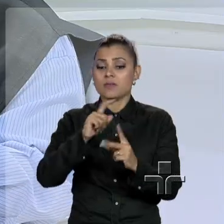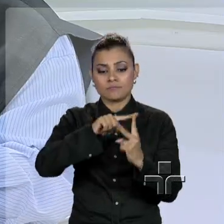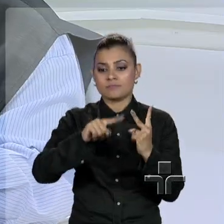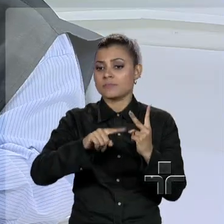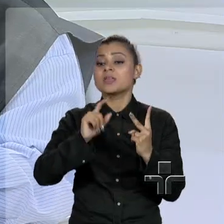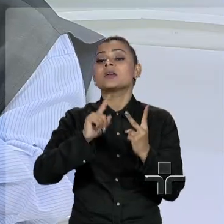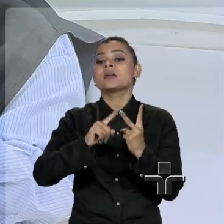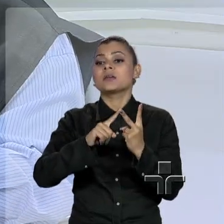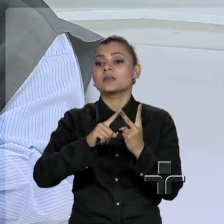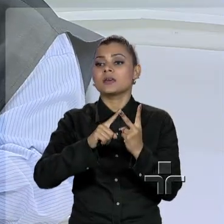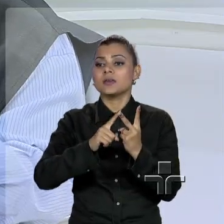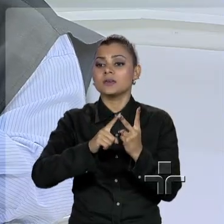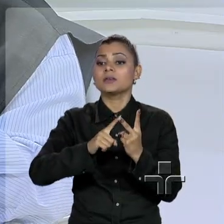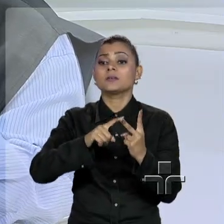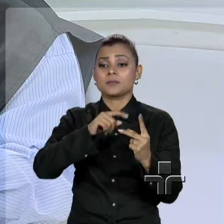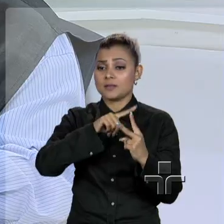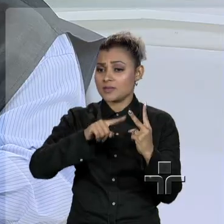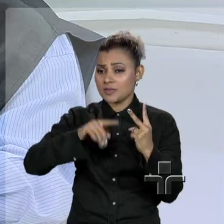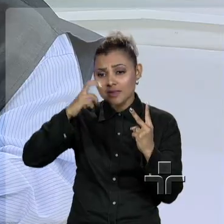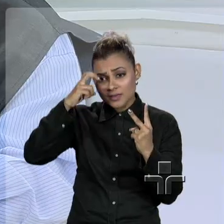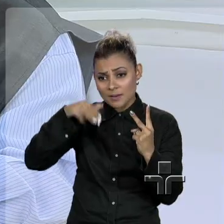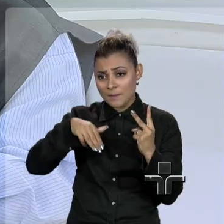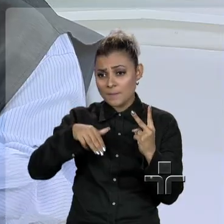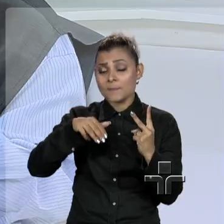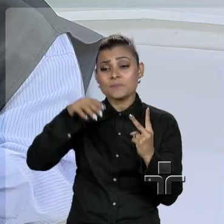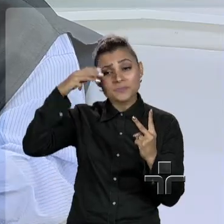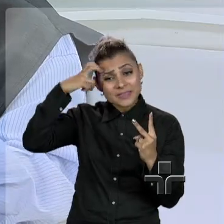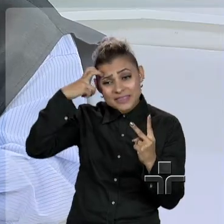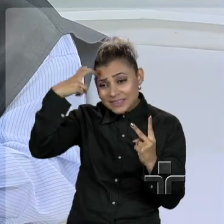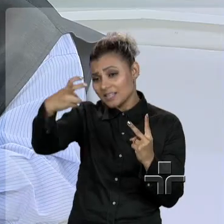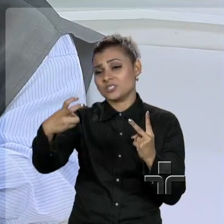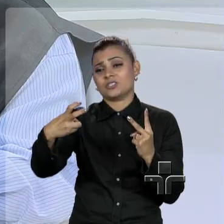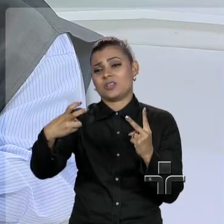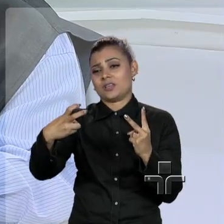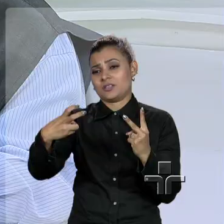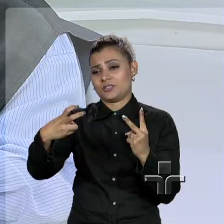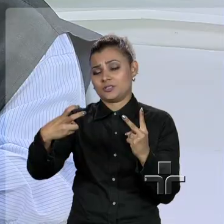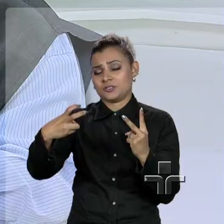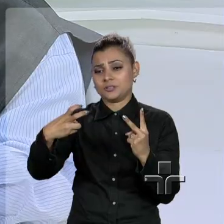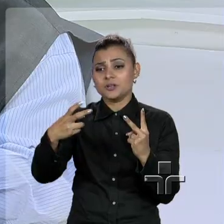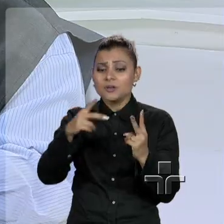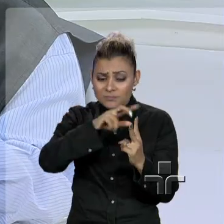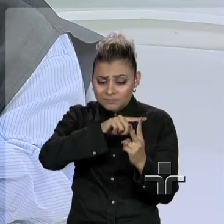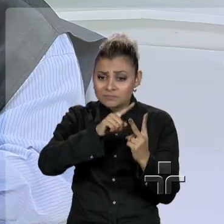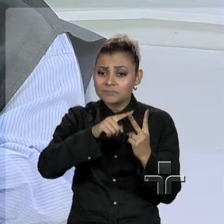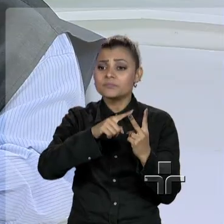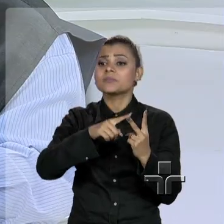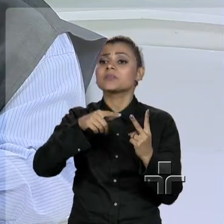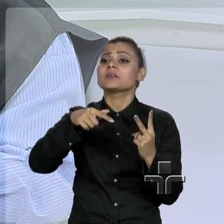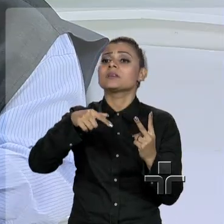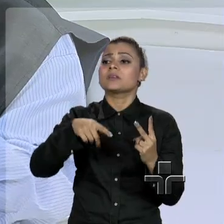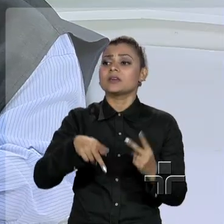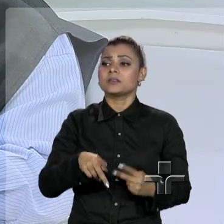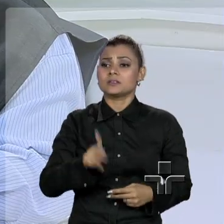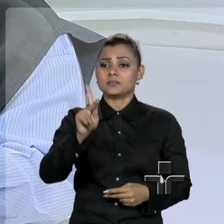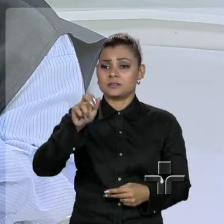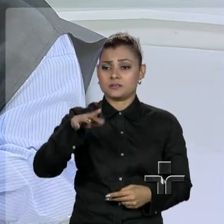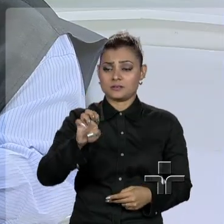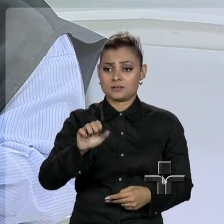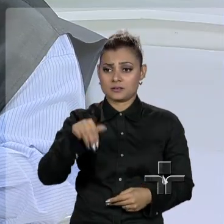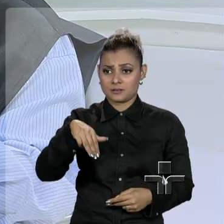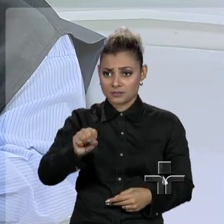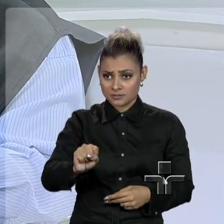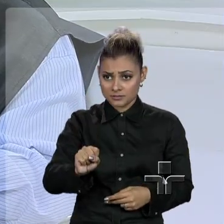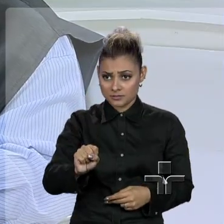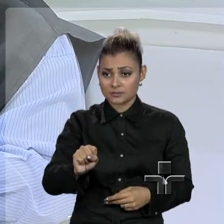gênios, os mais prejudicados pelos seus epígonos. O Marx e o Keynes, se ouvissem os